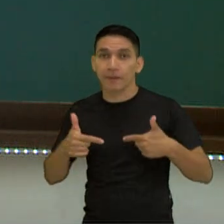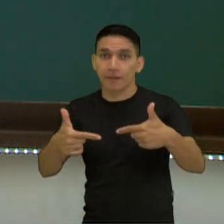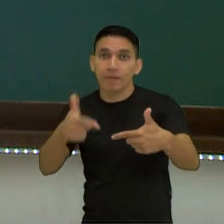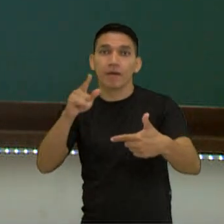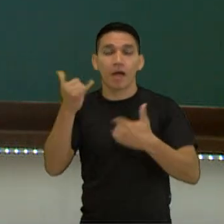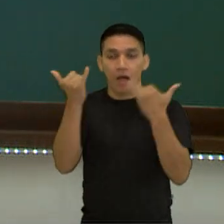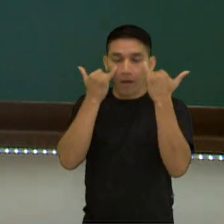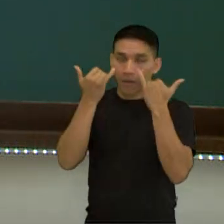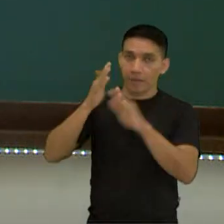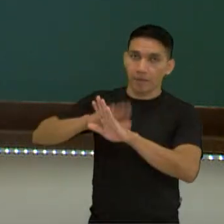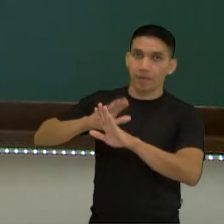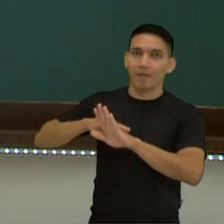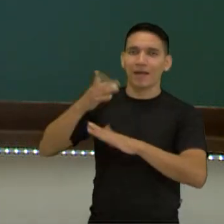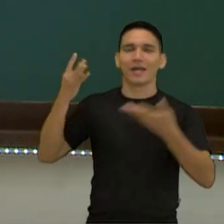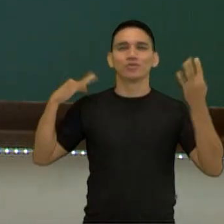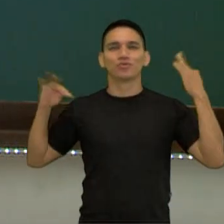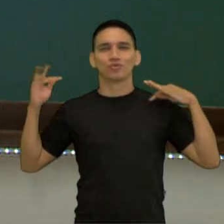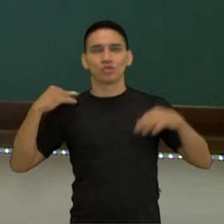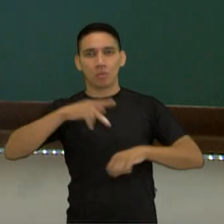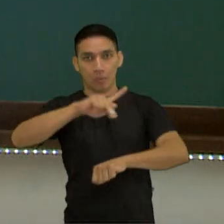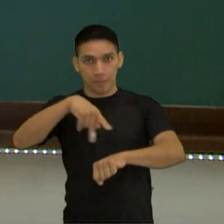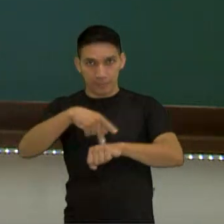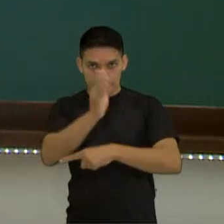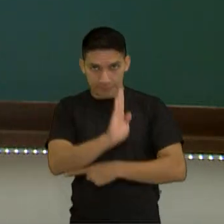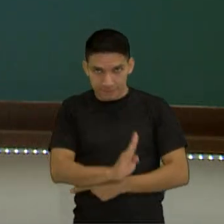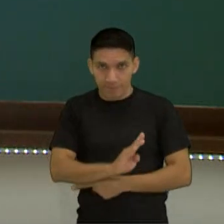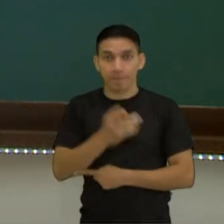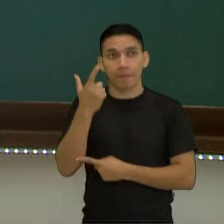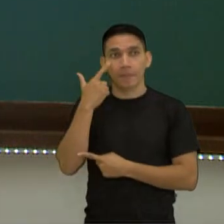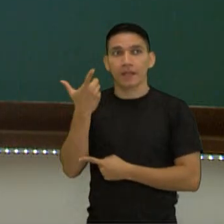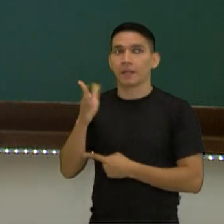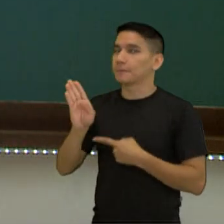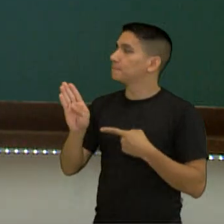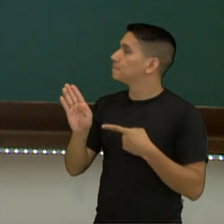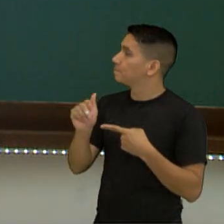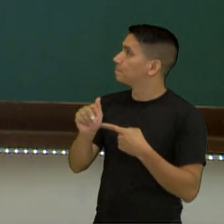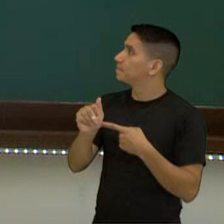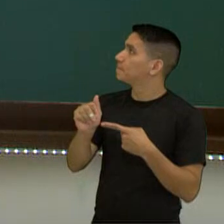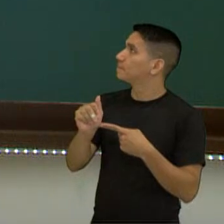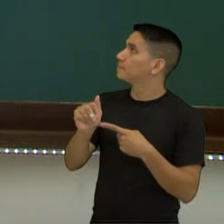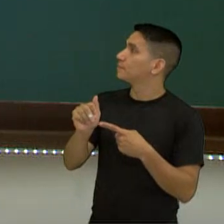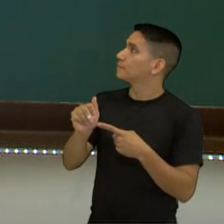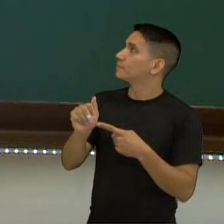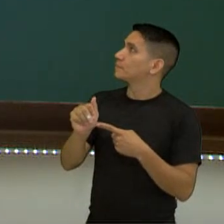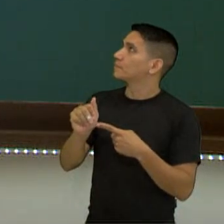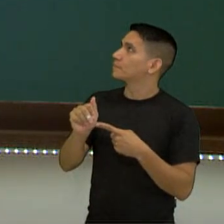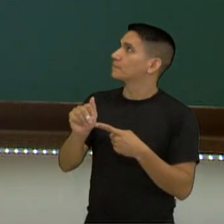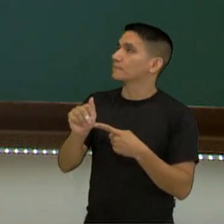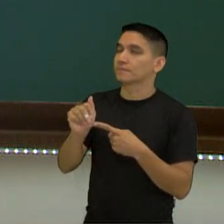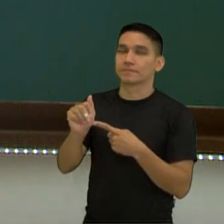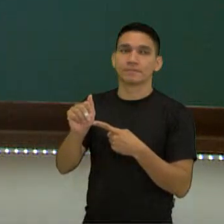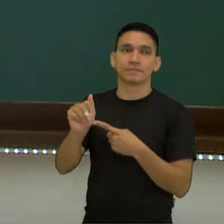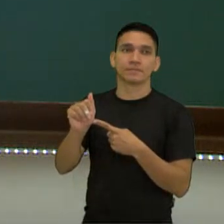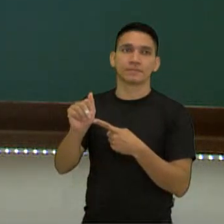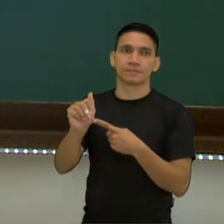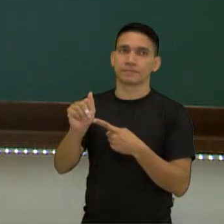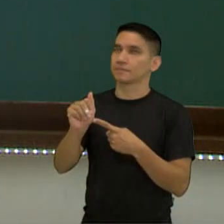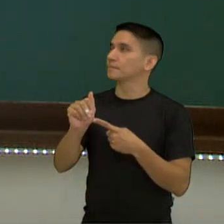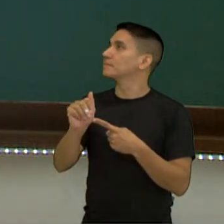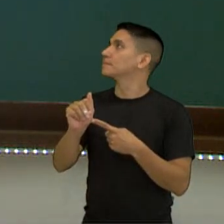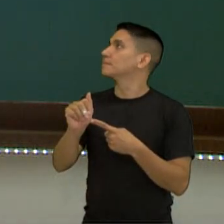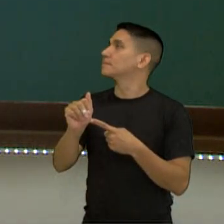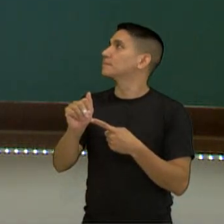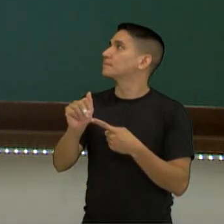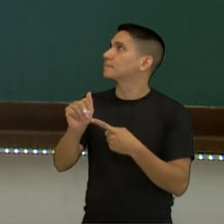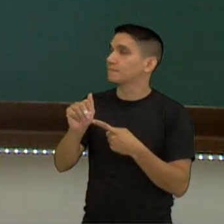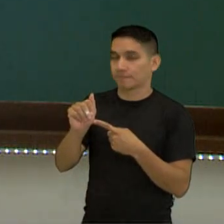sobre o turismo no nosso país, então nós temos ali, motivated primarily by the immense biodiversity, the